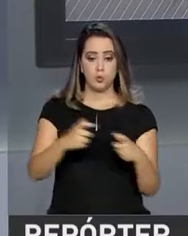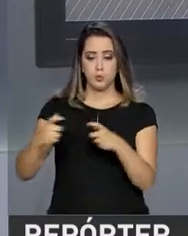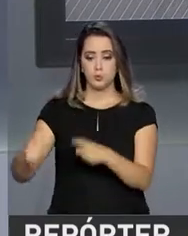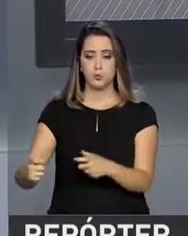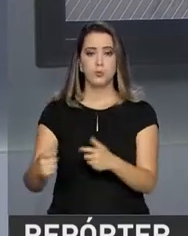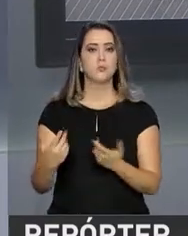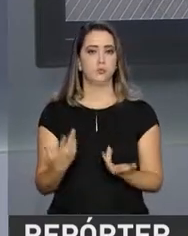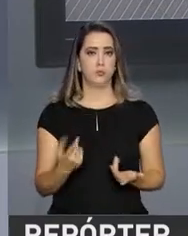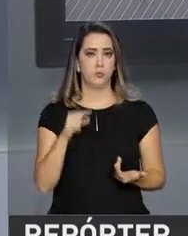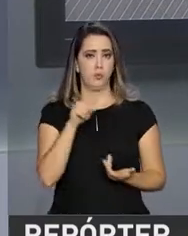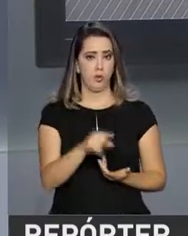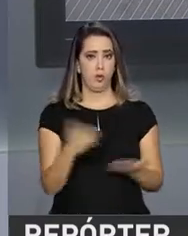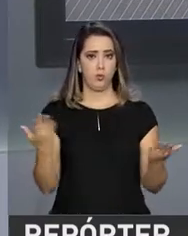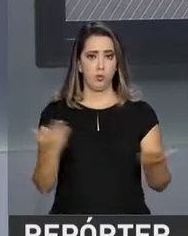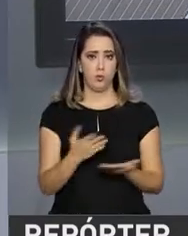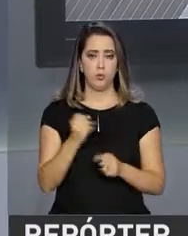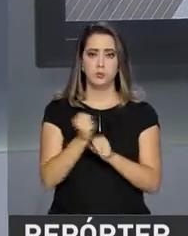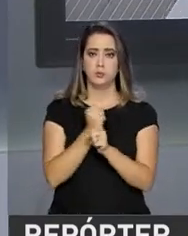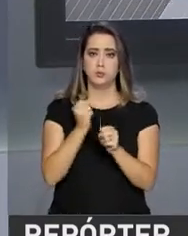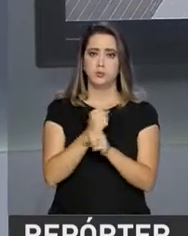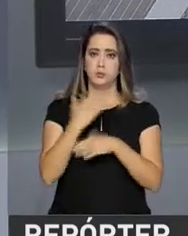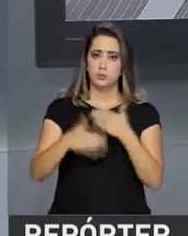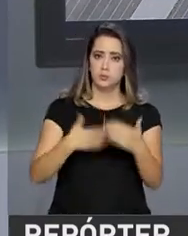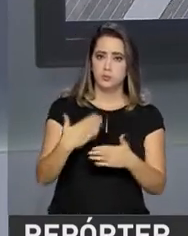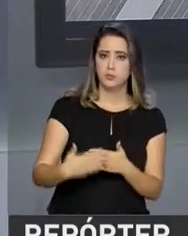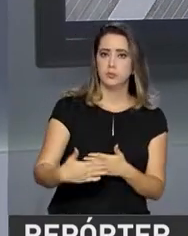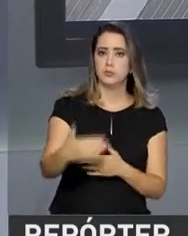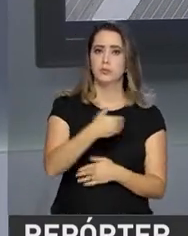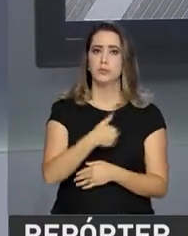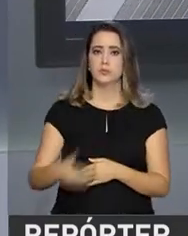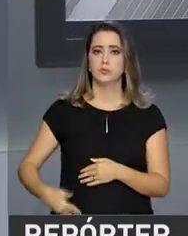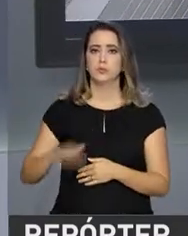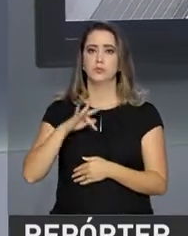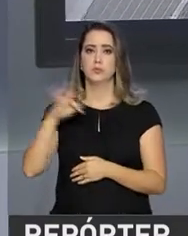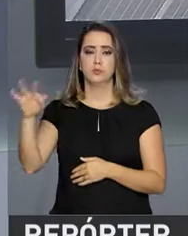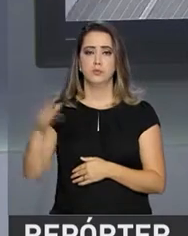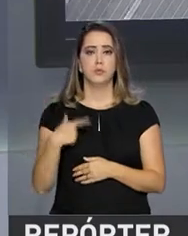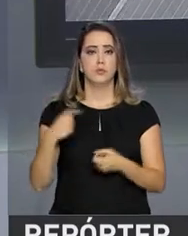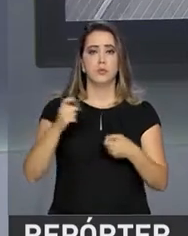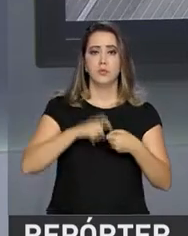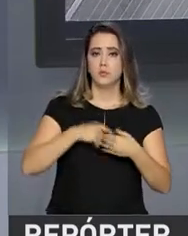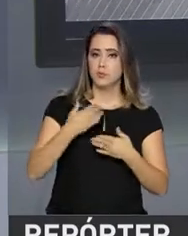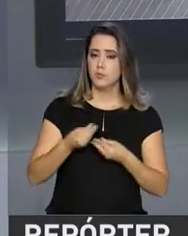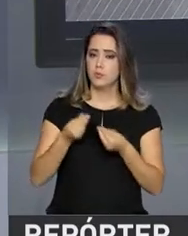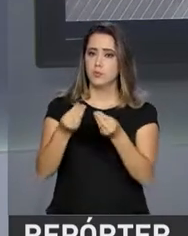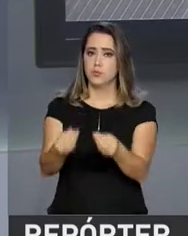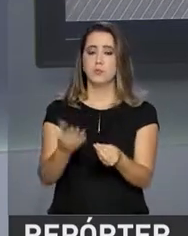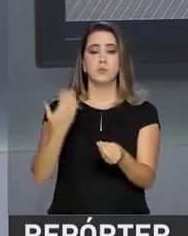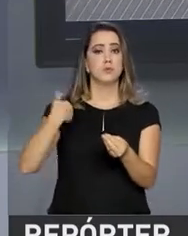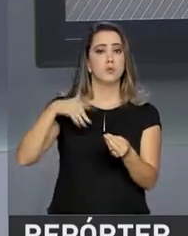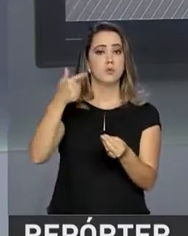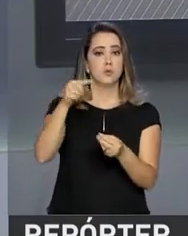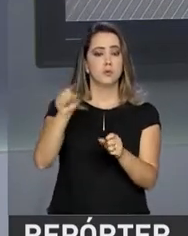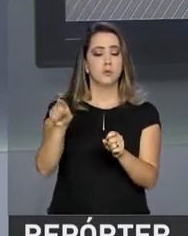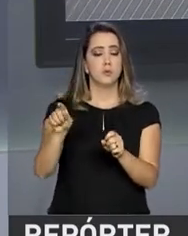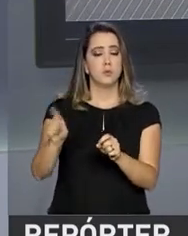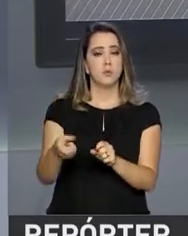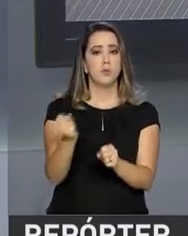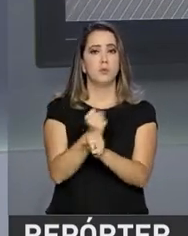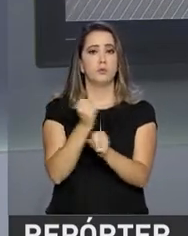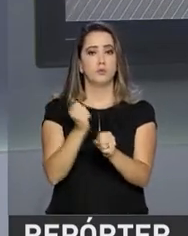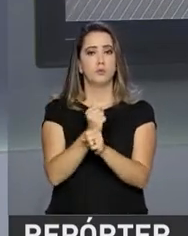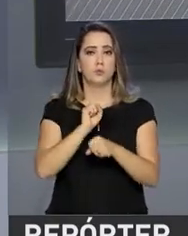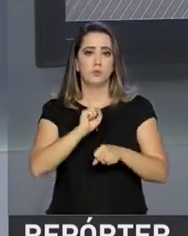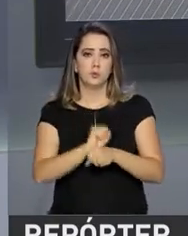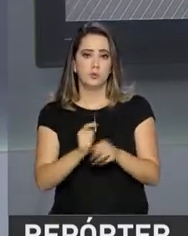2 o empreendimento faz parte do programa agora é avançar do governo federal que vem retomando e entregando mais de sete mil obras